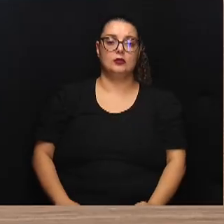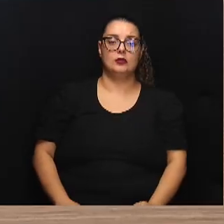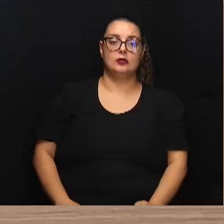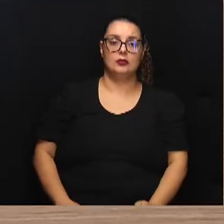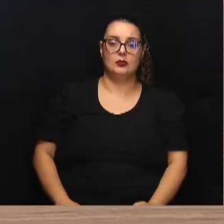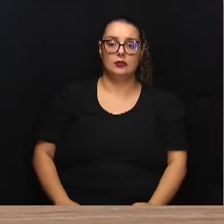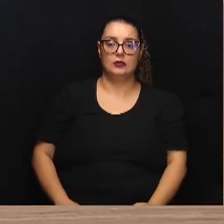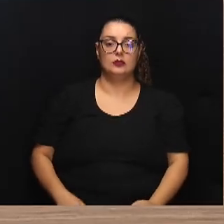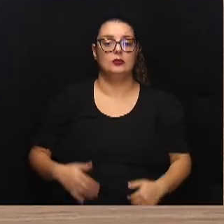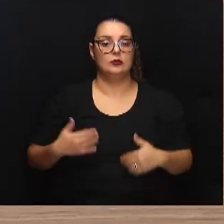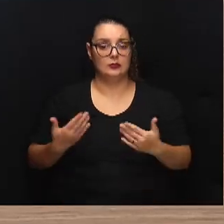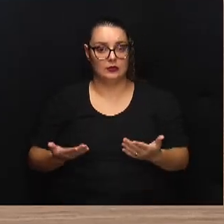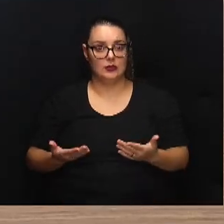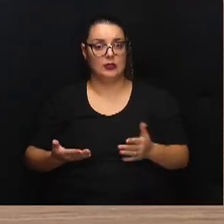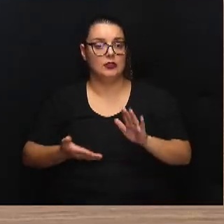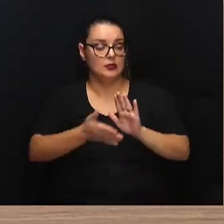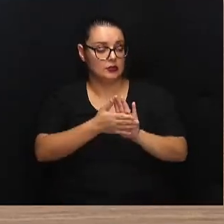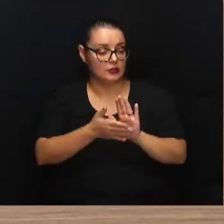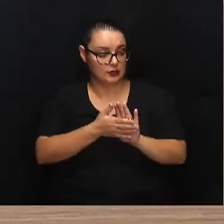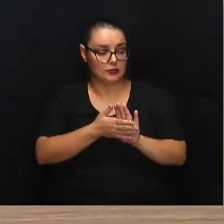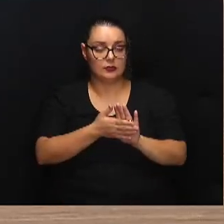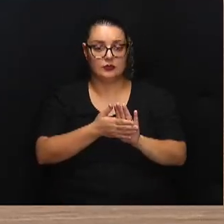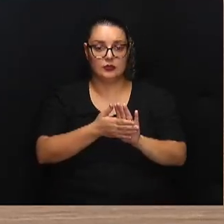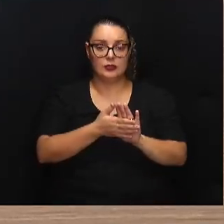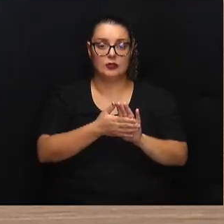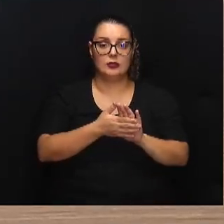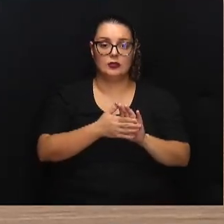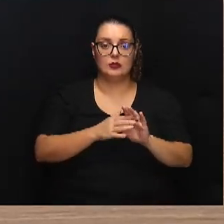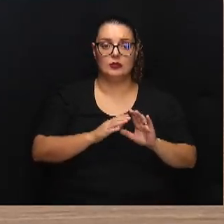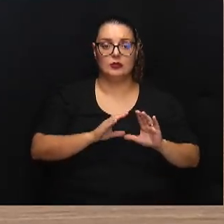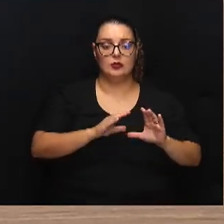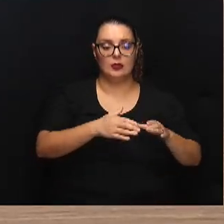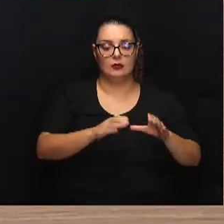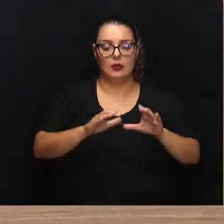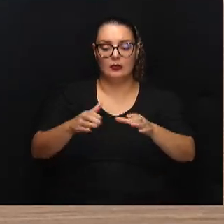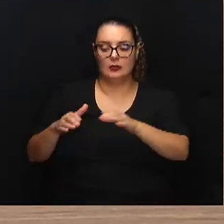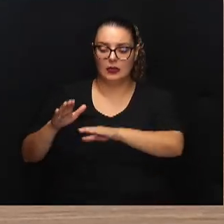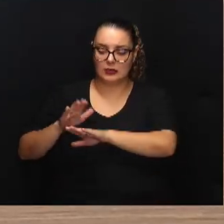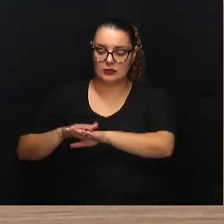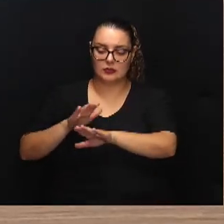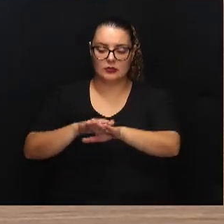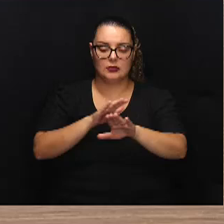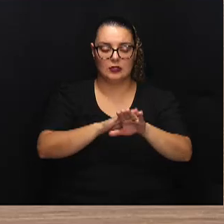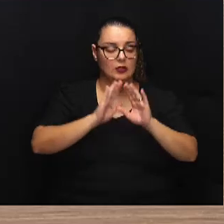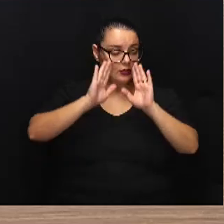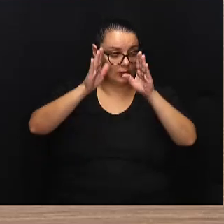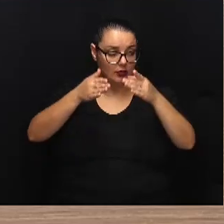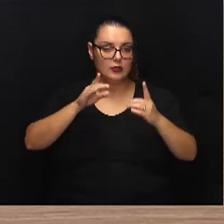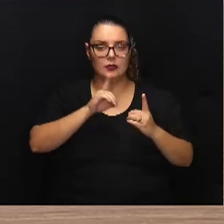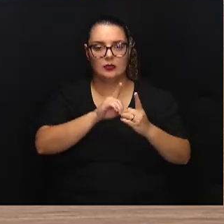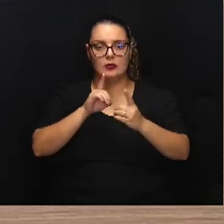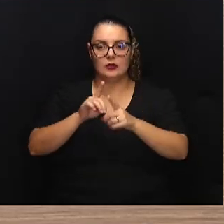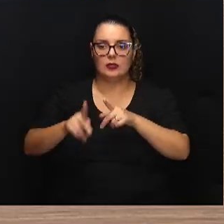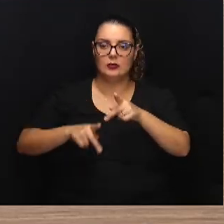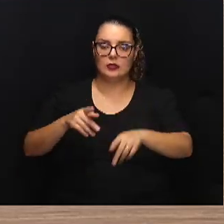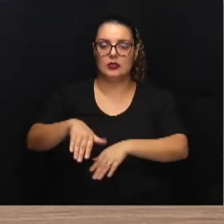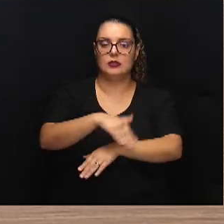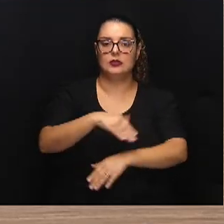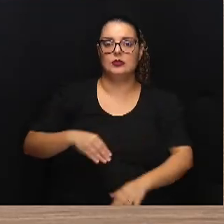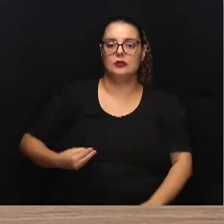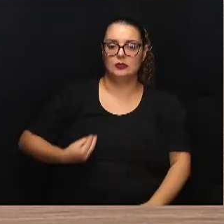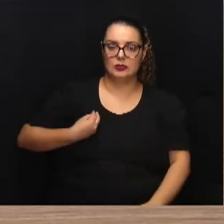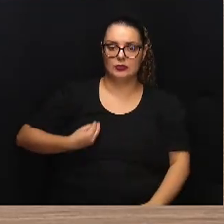mas na proposta para o conjunto de ações voltadas ao atendimento, atenção à população em situação de